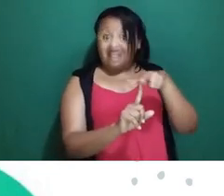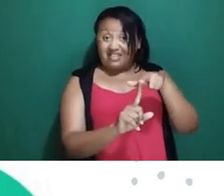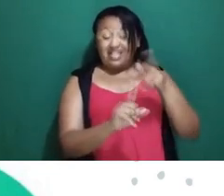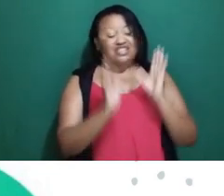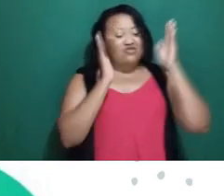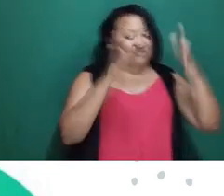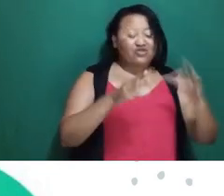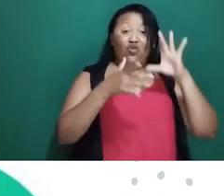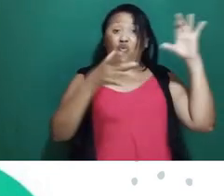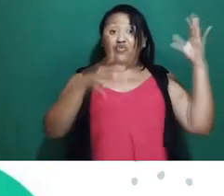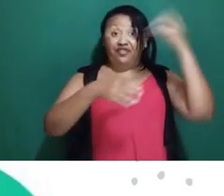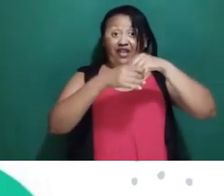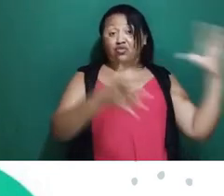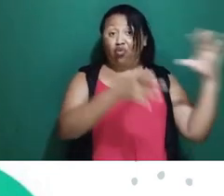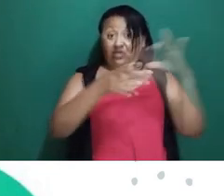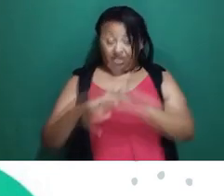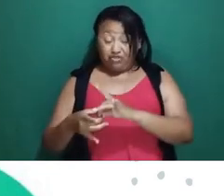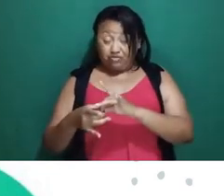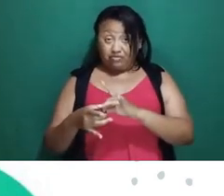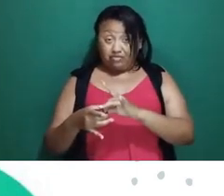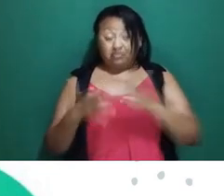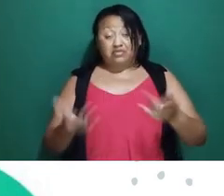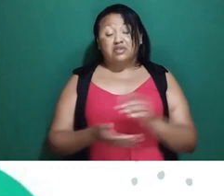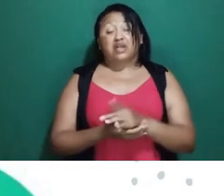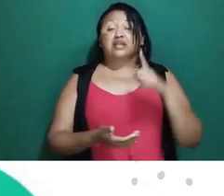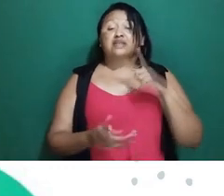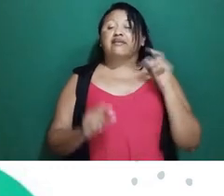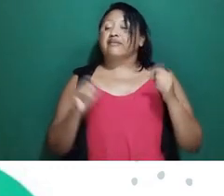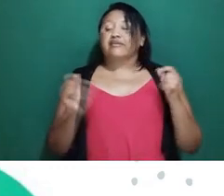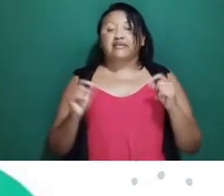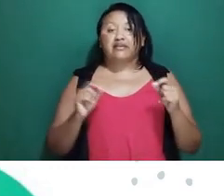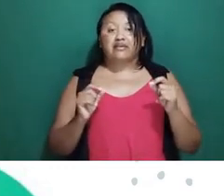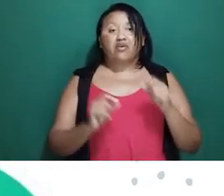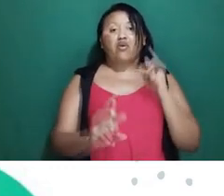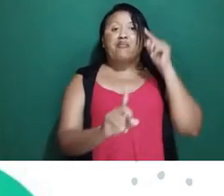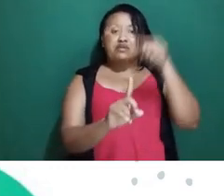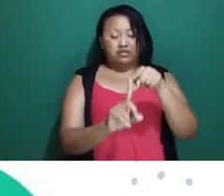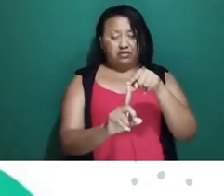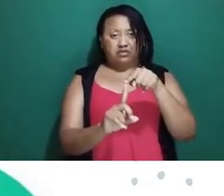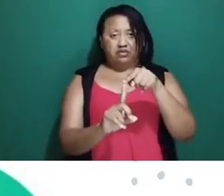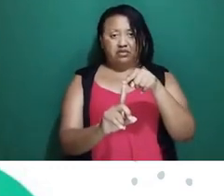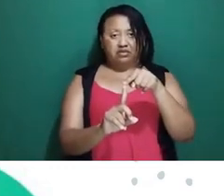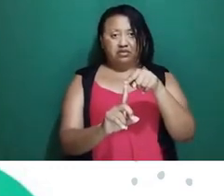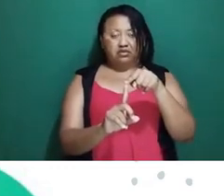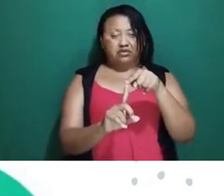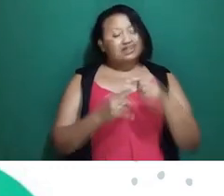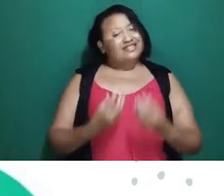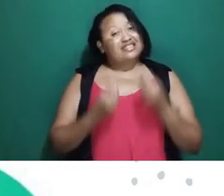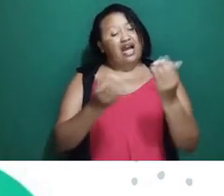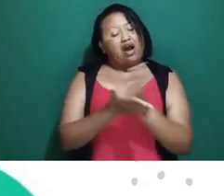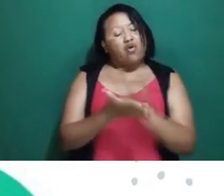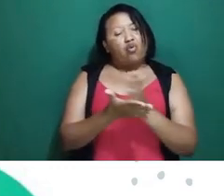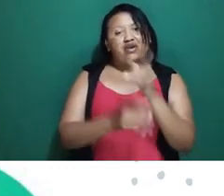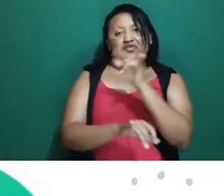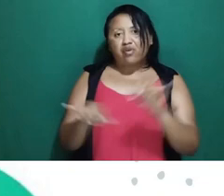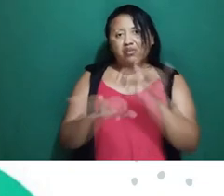centrada no contexto né diferente e tem a o objetivo de dar alguma